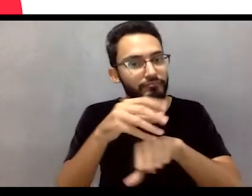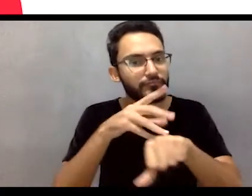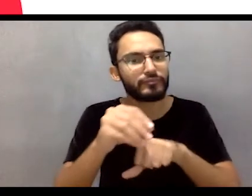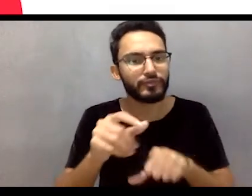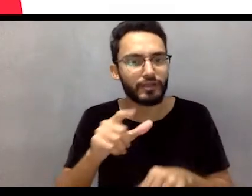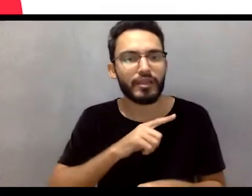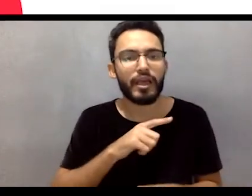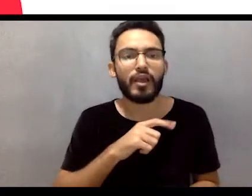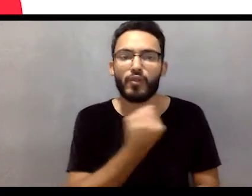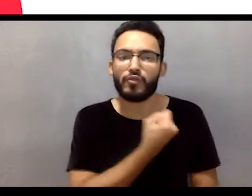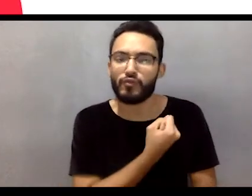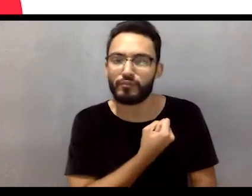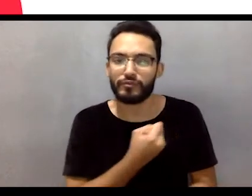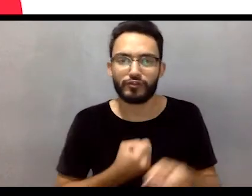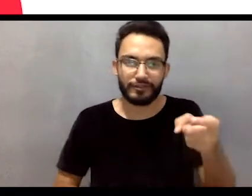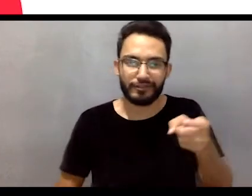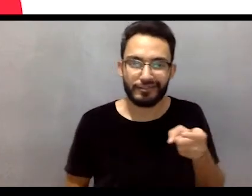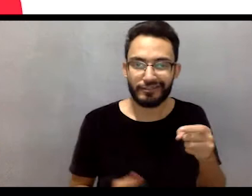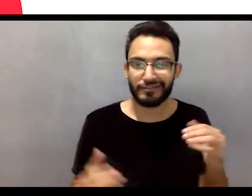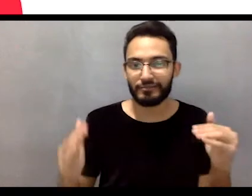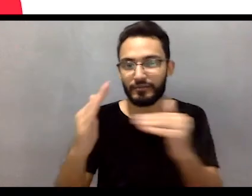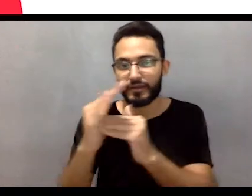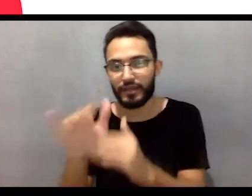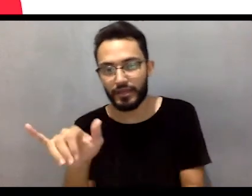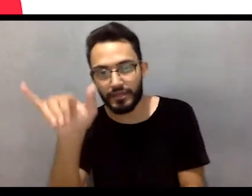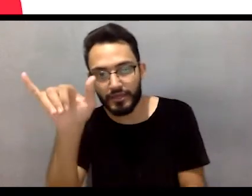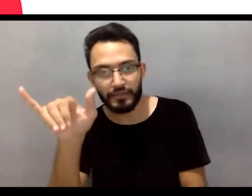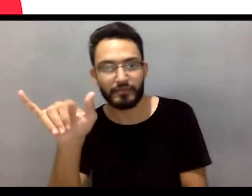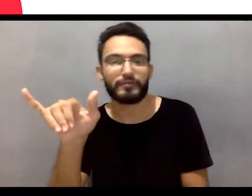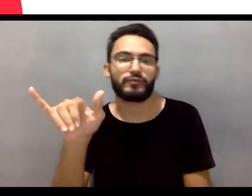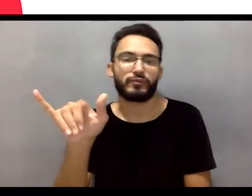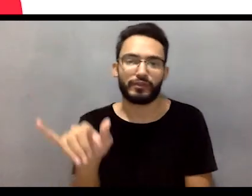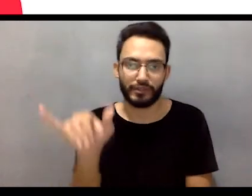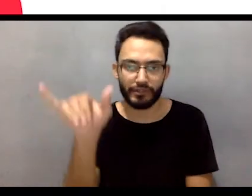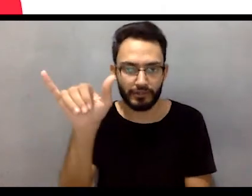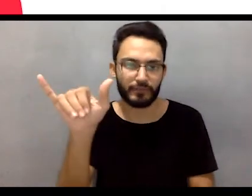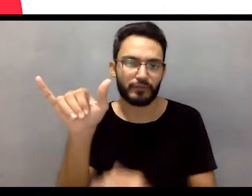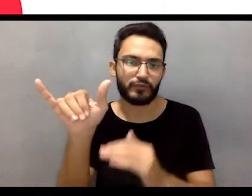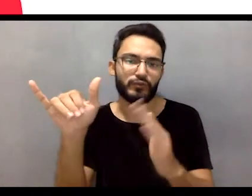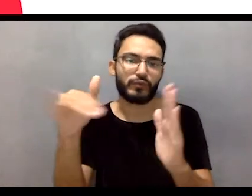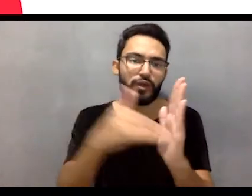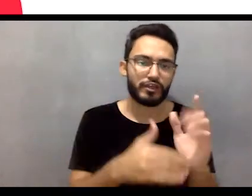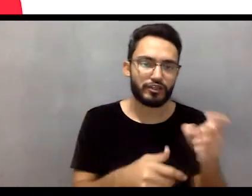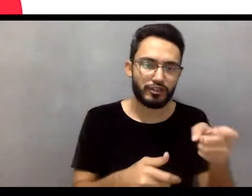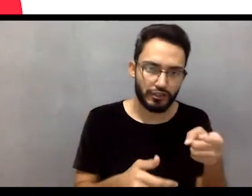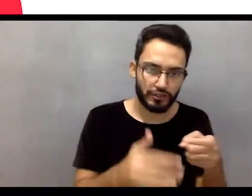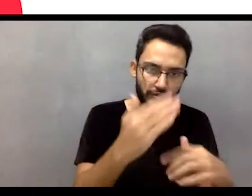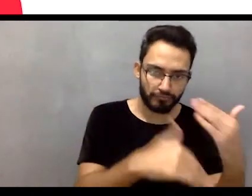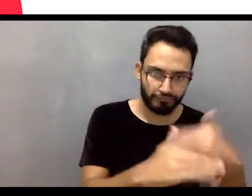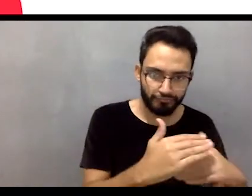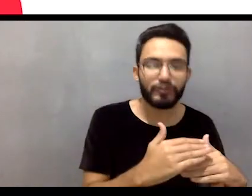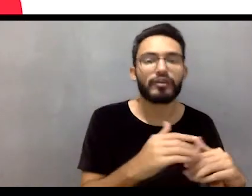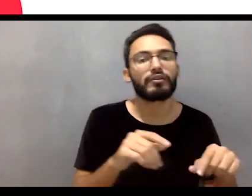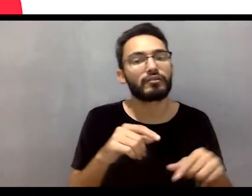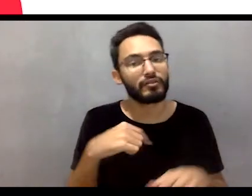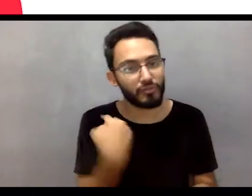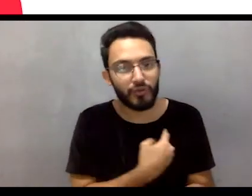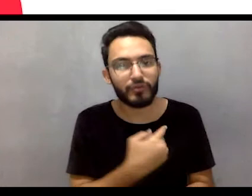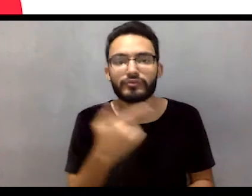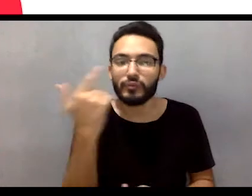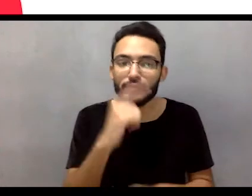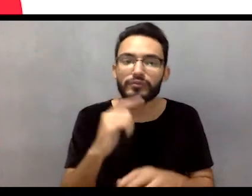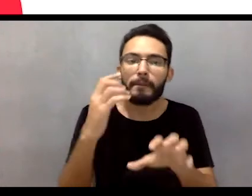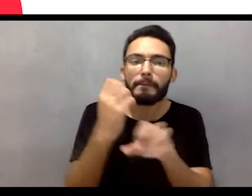esses números X para Y, Y, eles são todos quantitativos. Então, a gente consegue ir